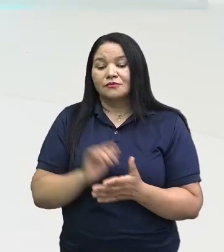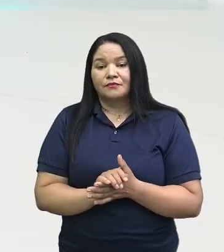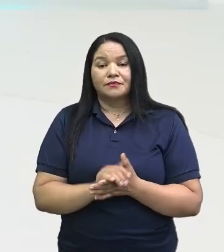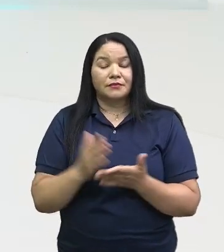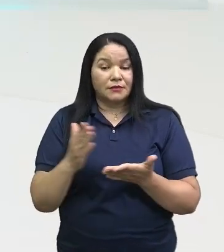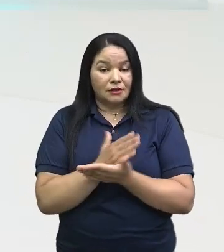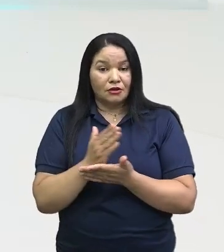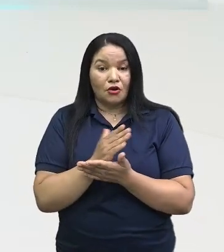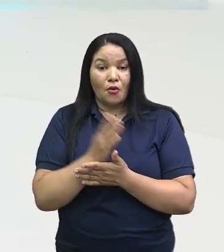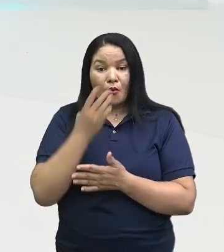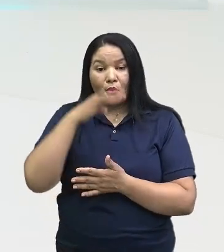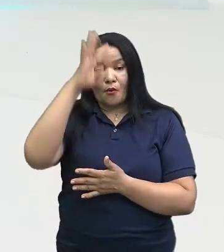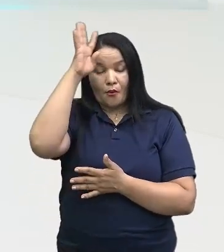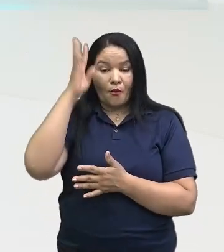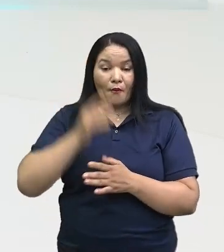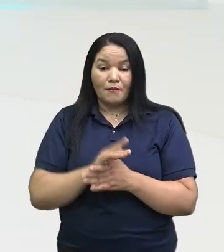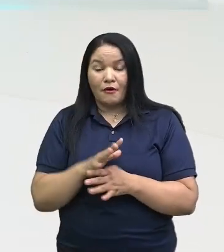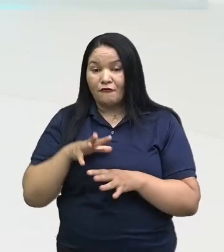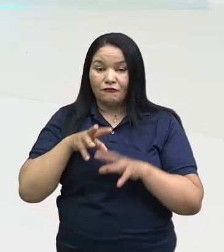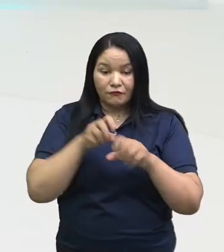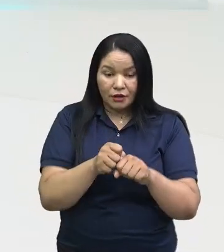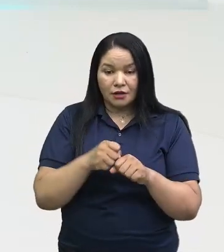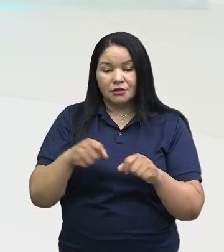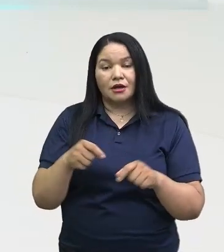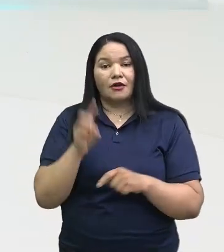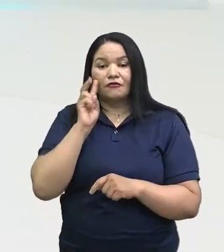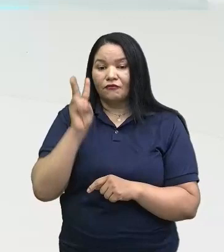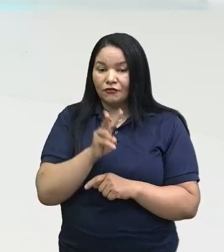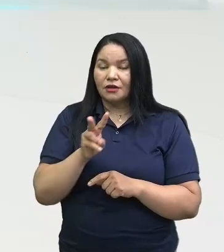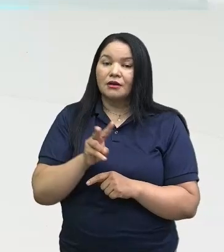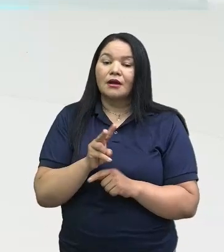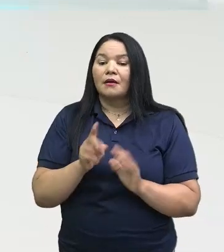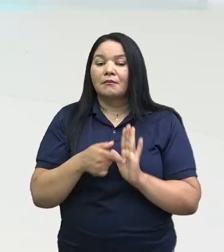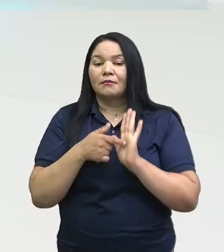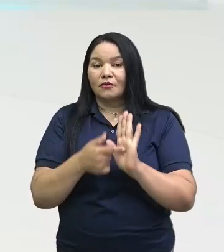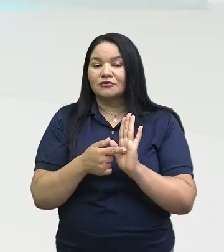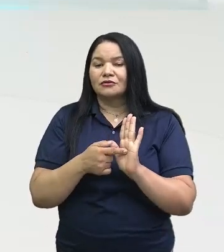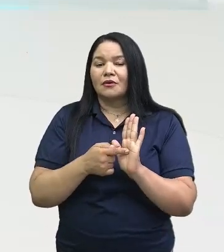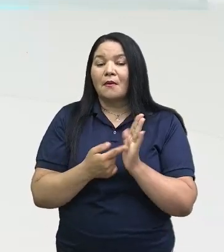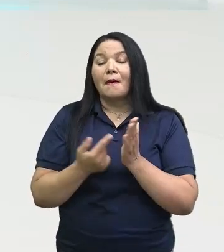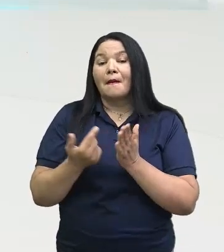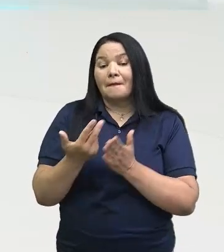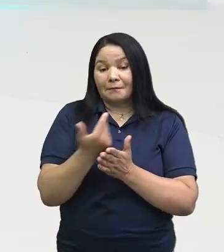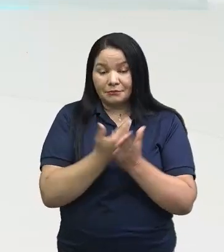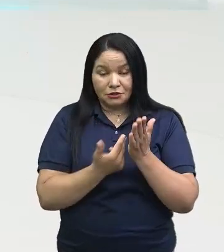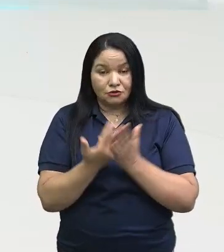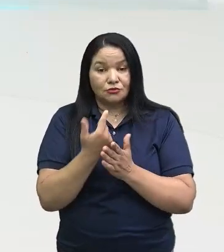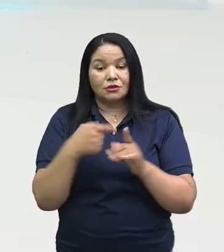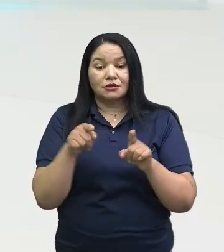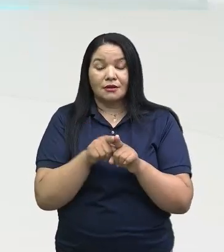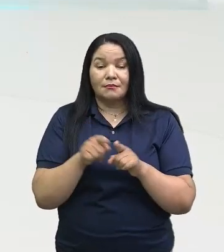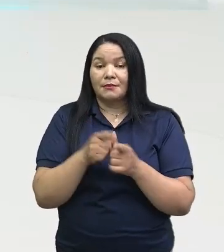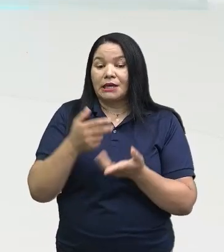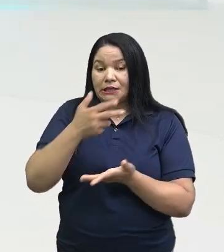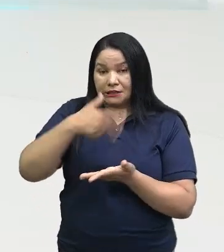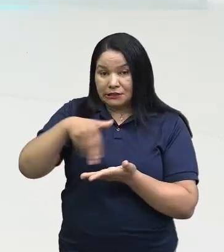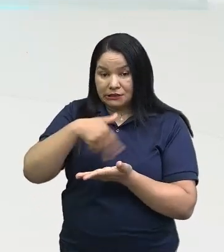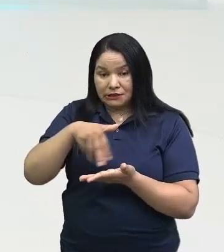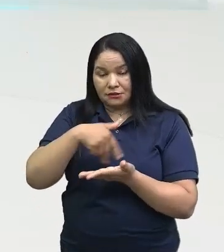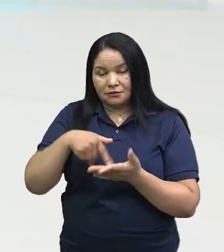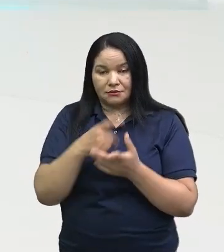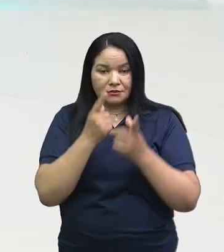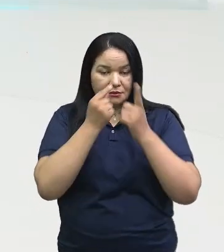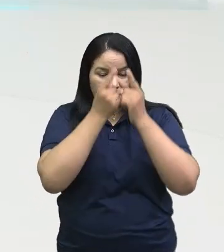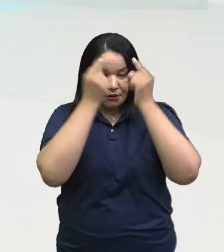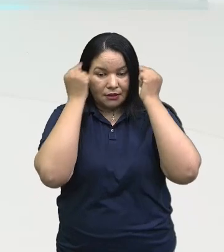pelos romanos, e vocês viram que nós mostramos uma pintura de danças